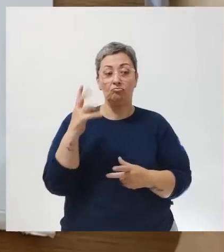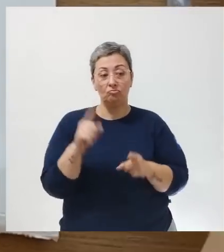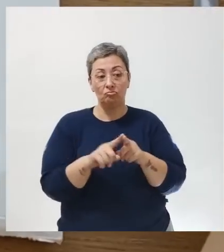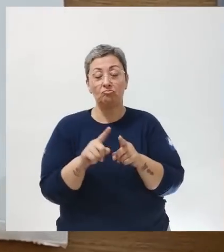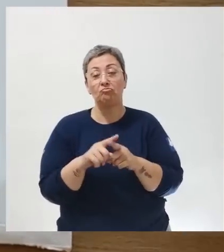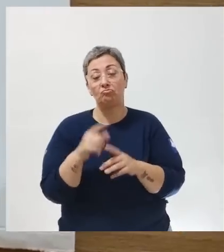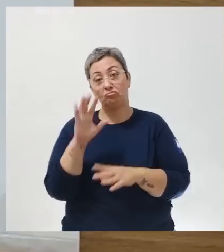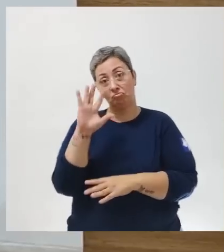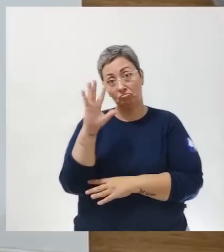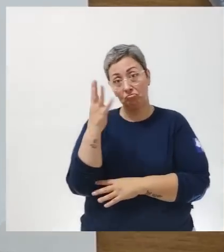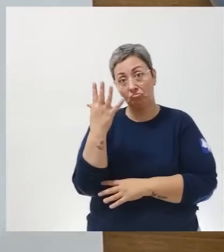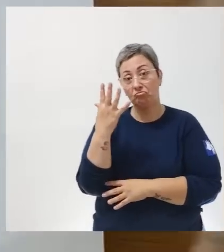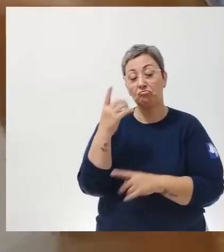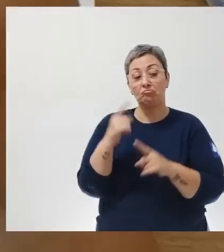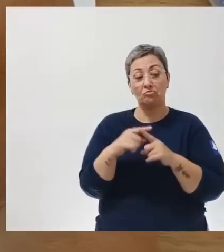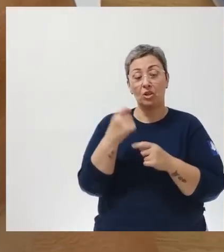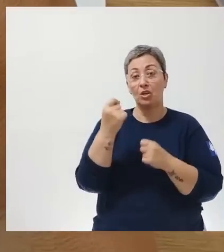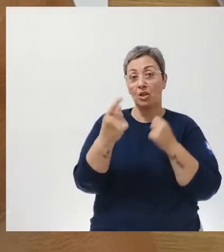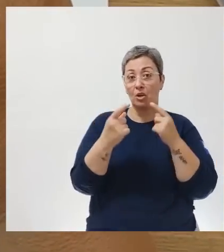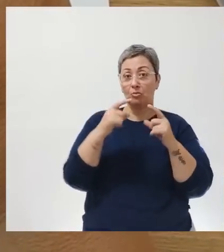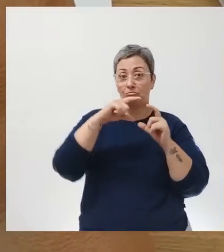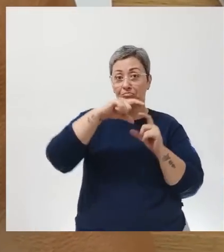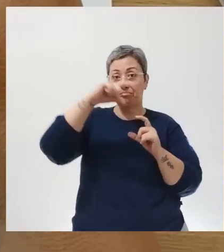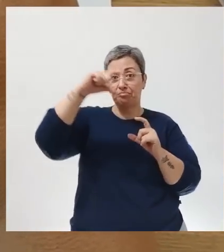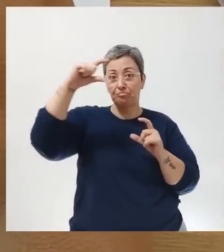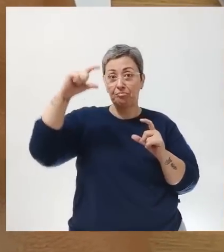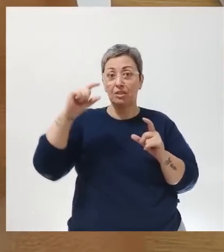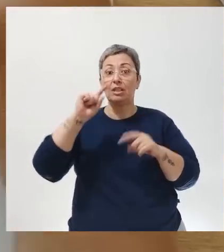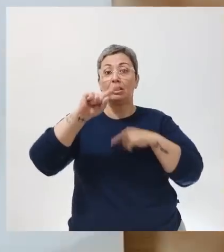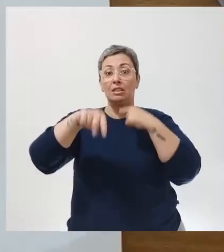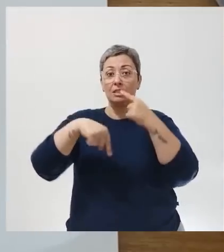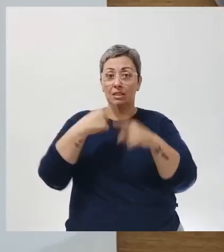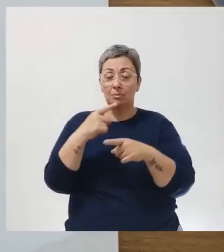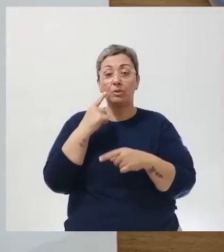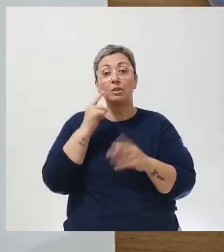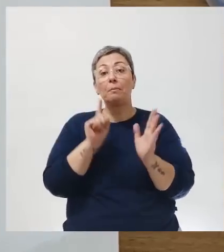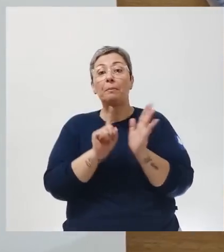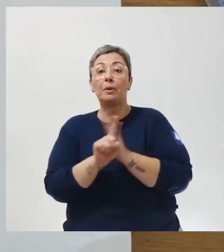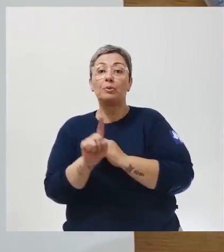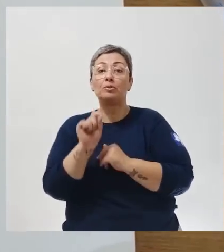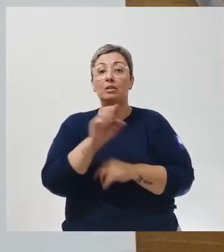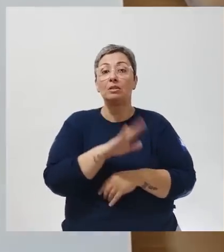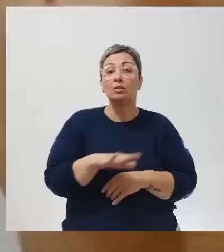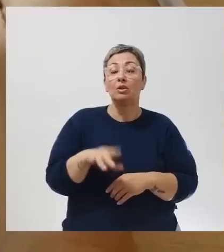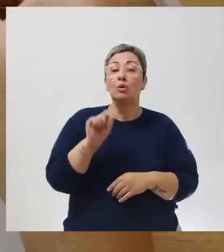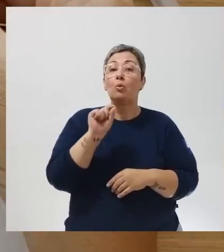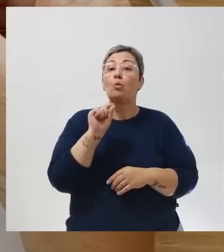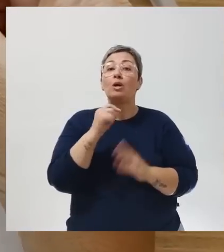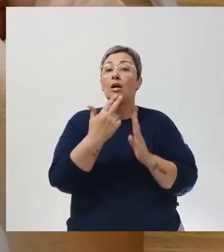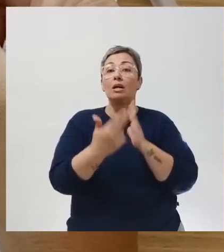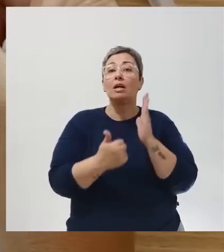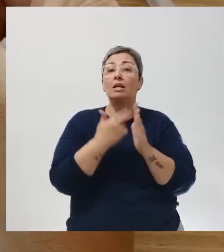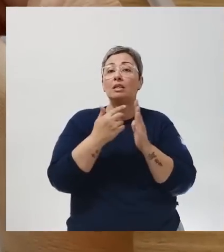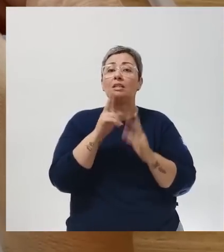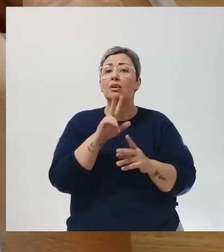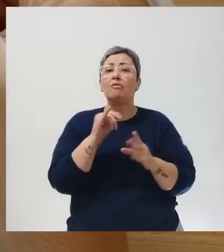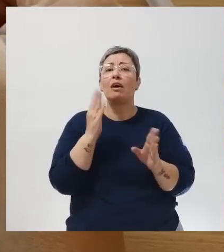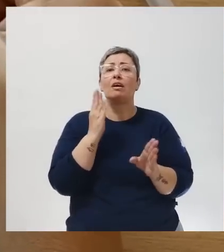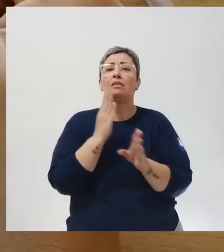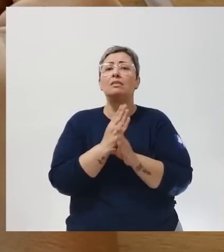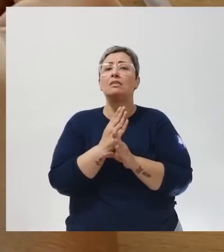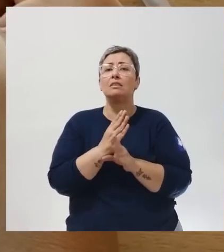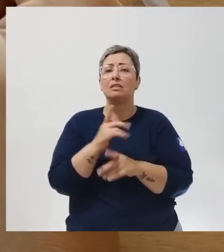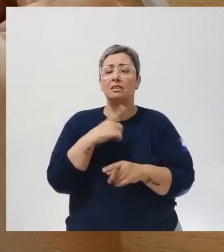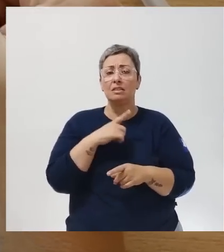da árvore e alguns pedaços. E depois nós vamos perguntar para a criança: que desenho você acha que é